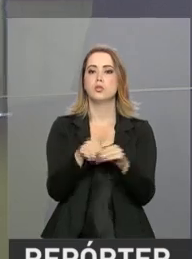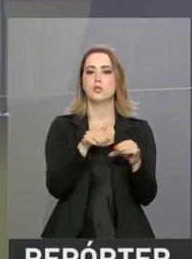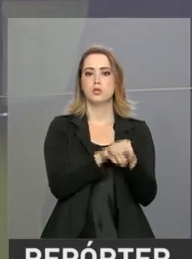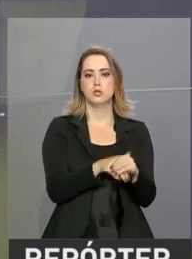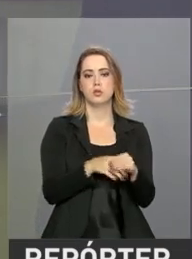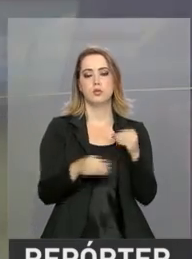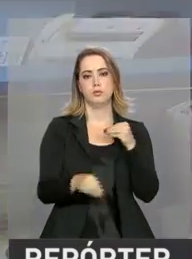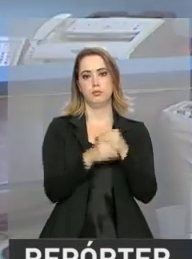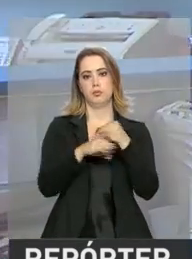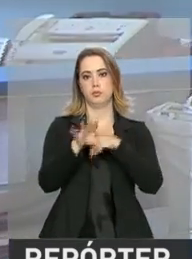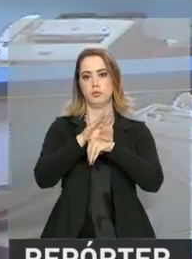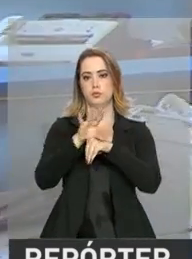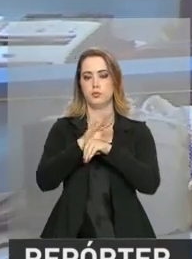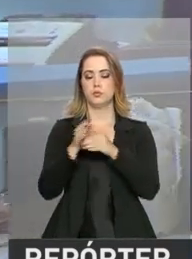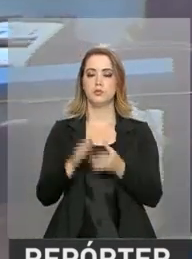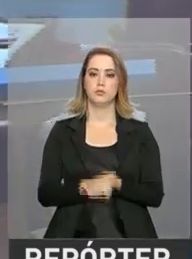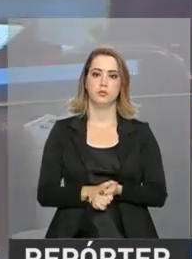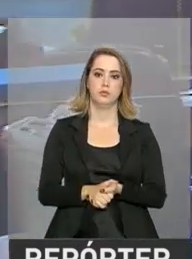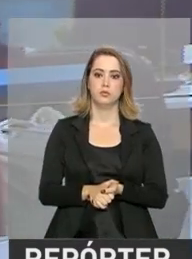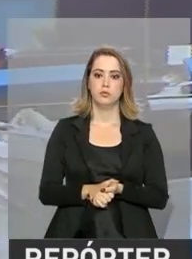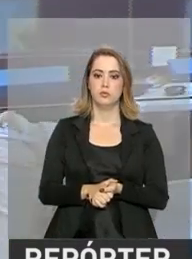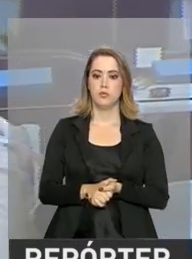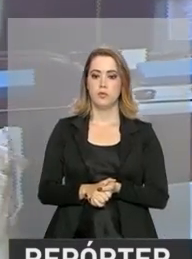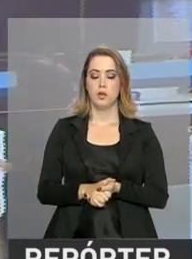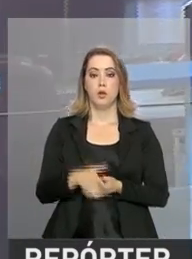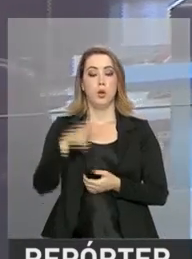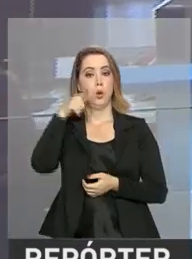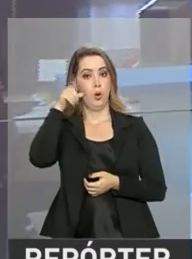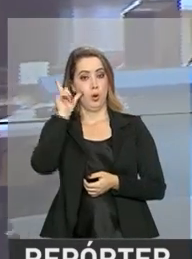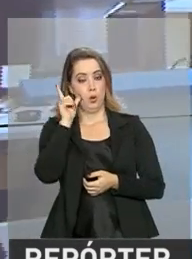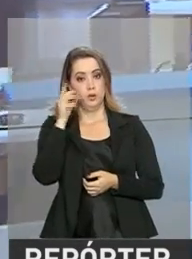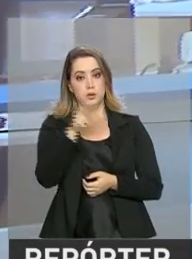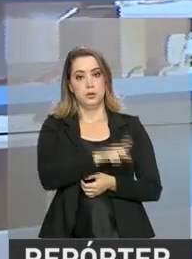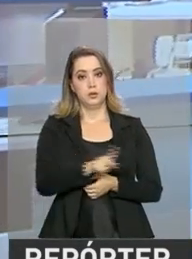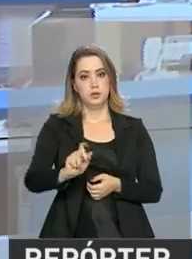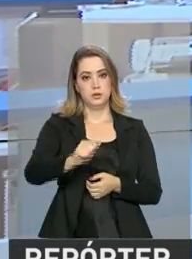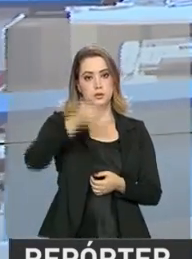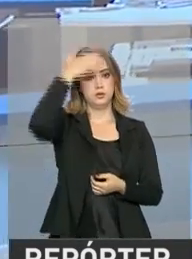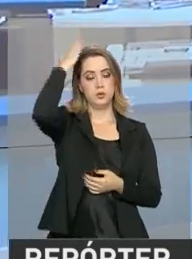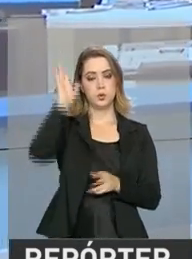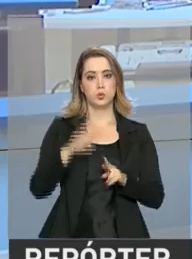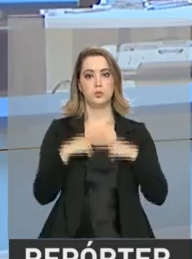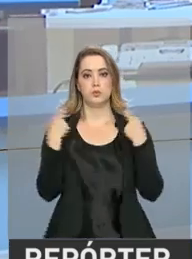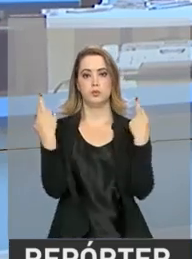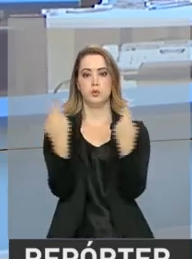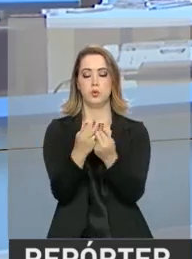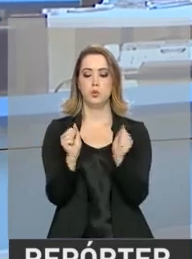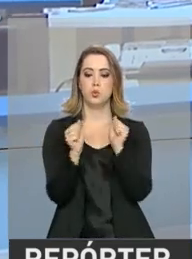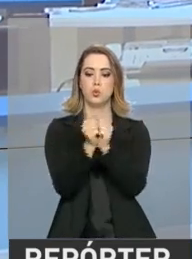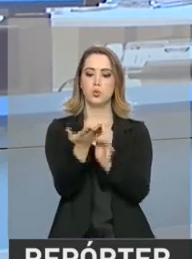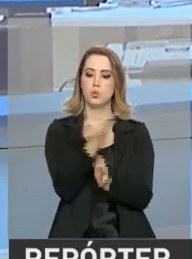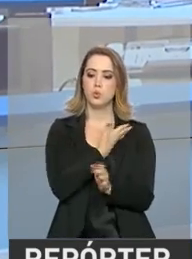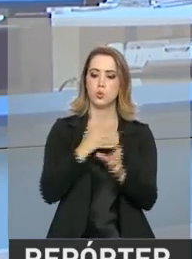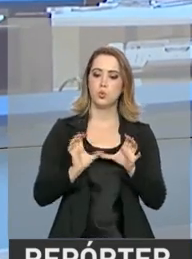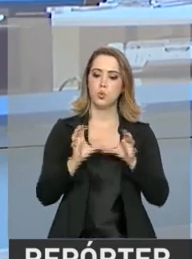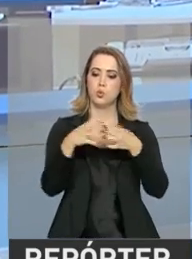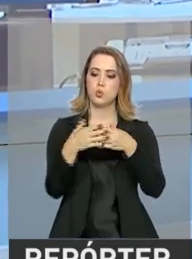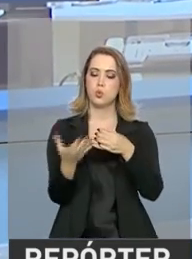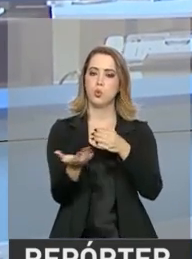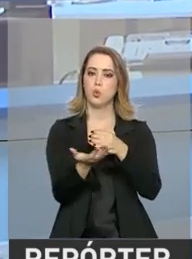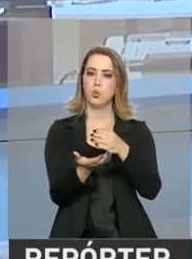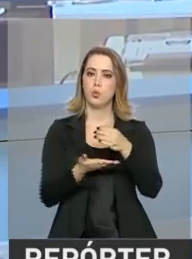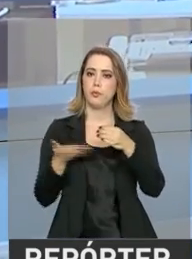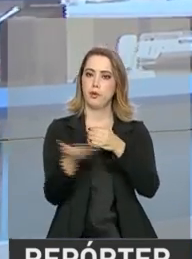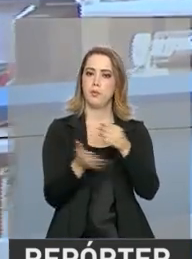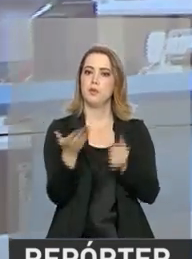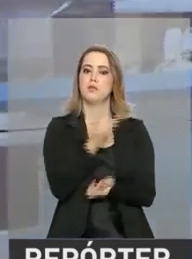dos gastos públicos. Muito obrigado. E ontem o presidente Michel Temer se reuniu com a base aliada para conversar justamente sobre a PEC dos gastos.